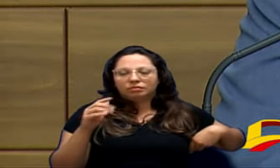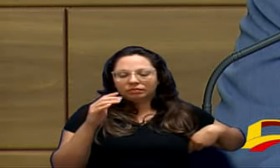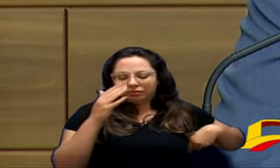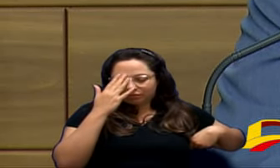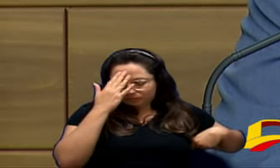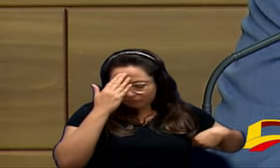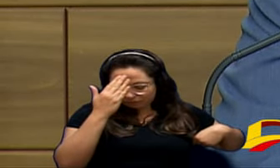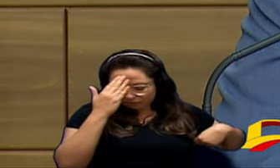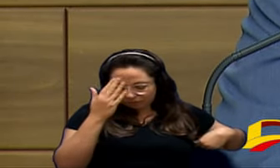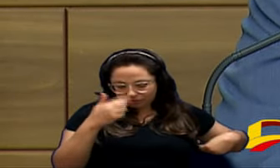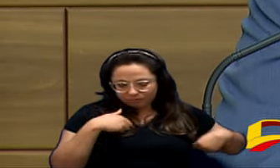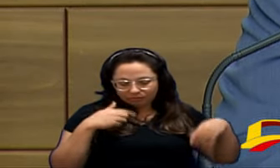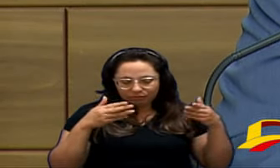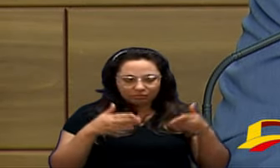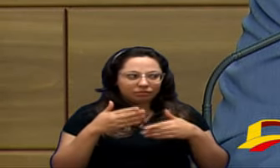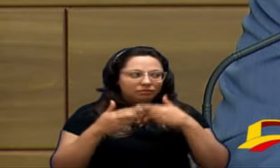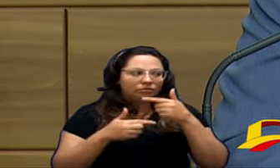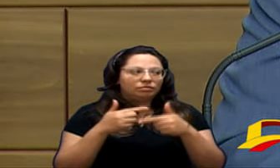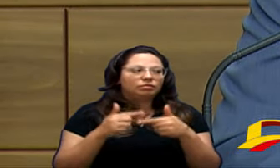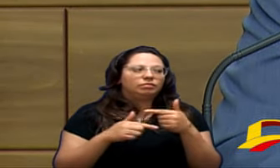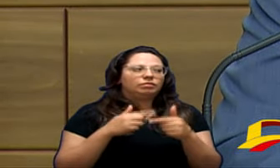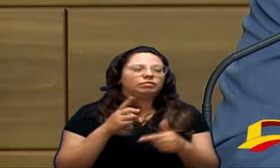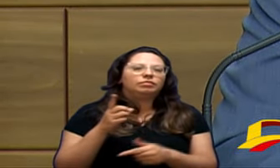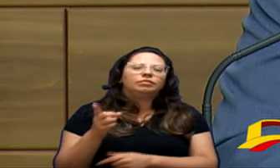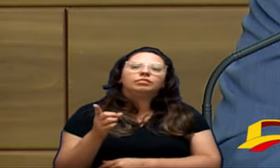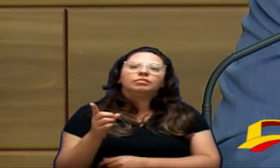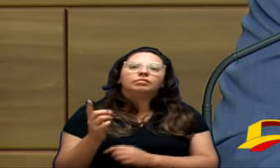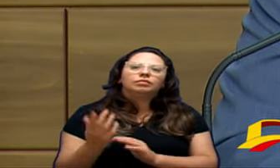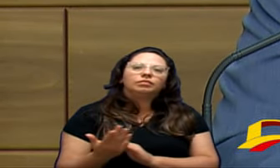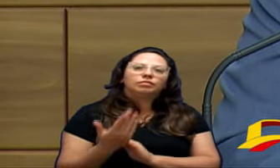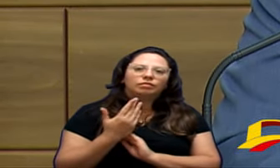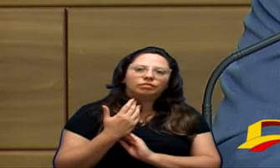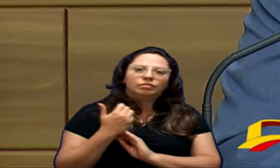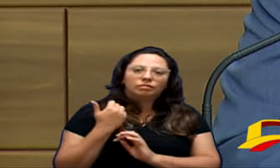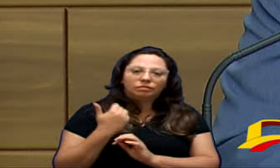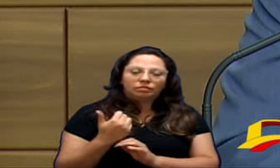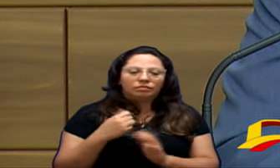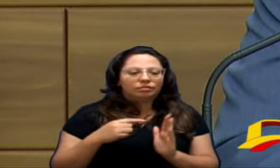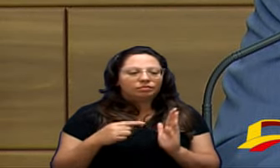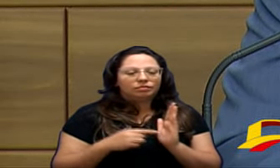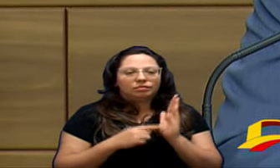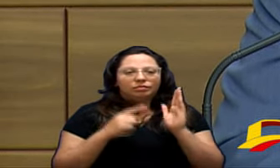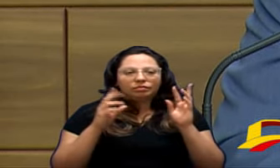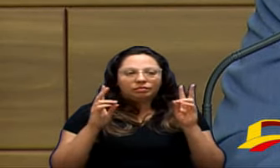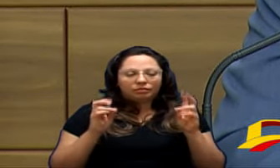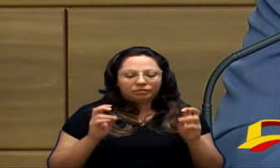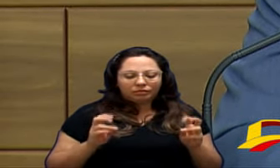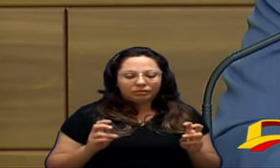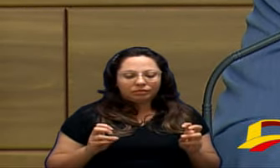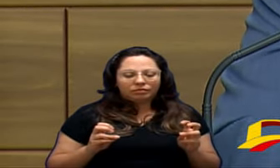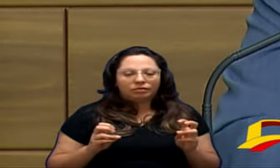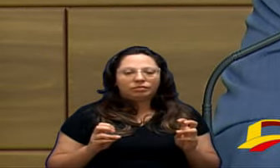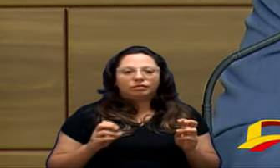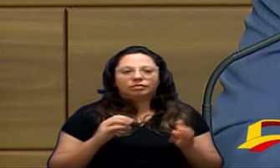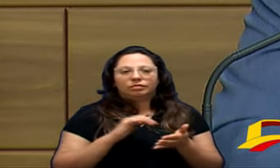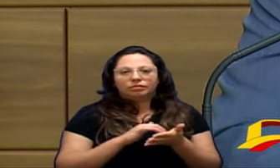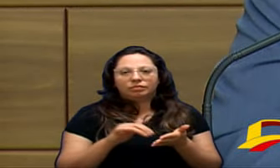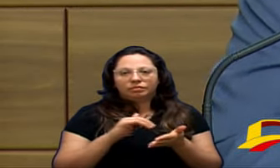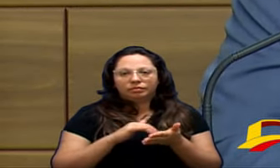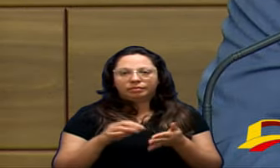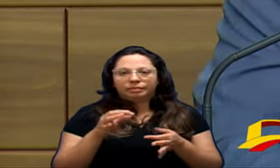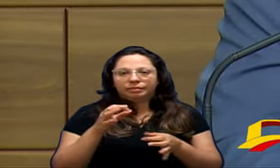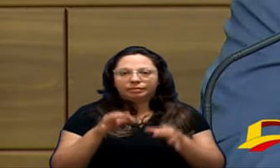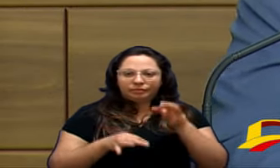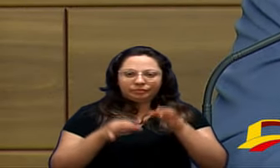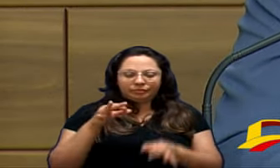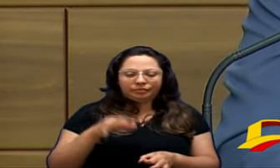condi trabalhos senhor Supre muito pontual com relação aos assuntos envolvendo na secretaria jurídica então fica o nosso